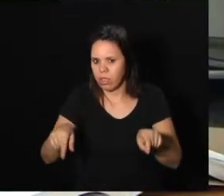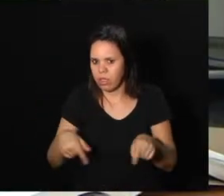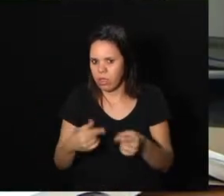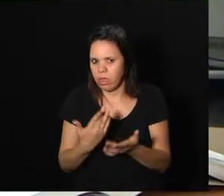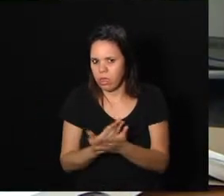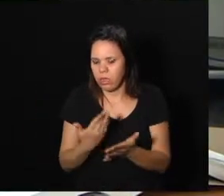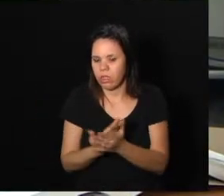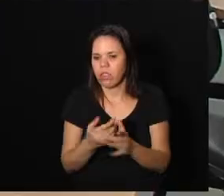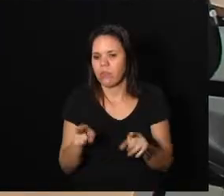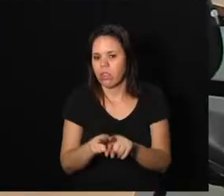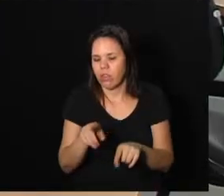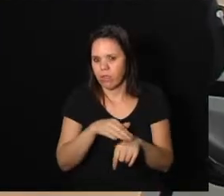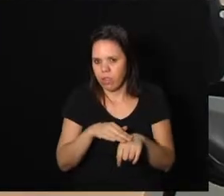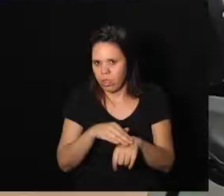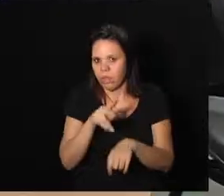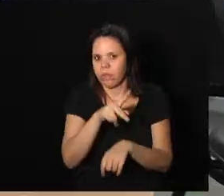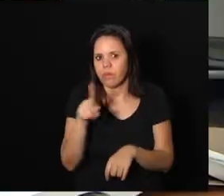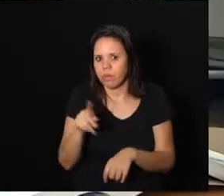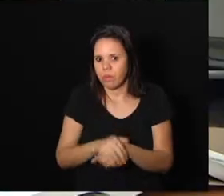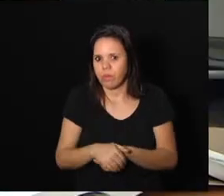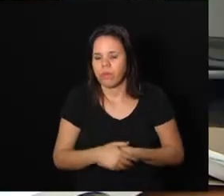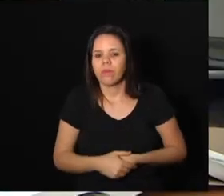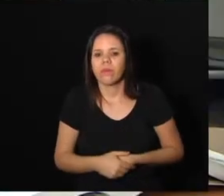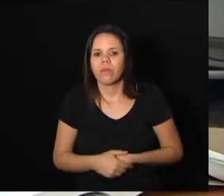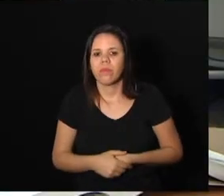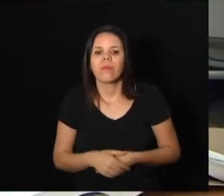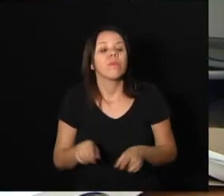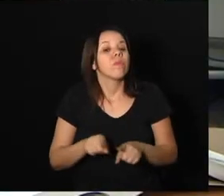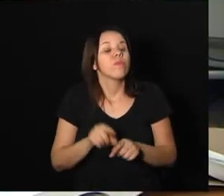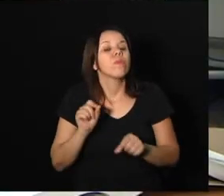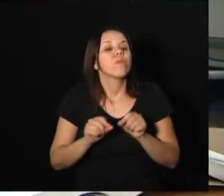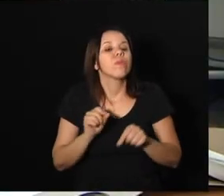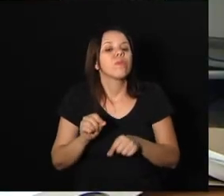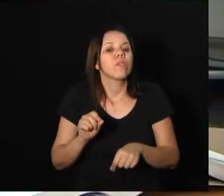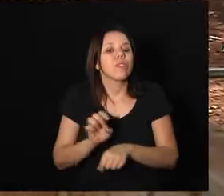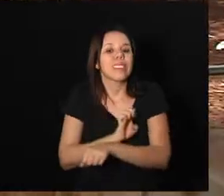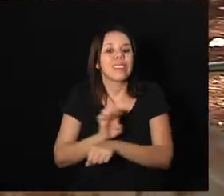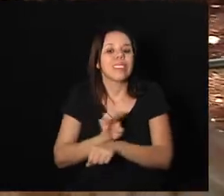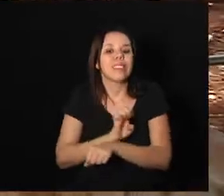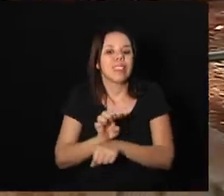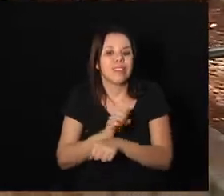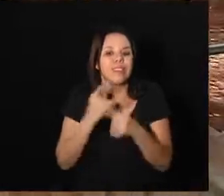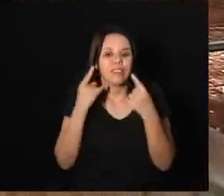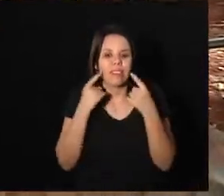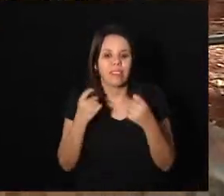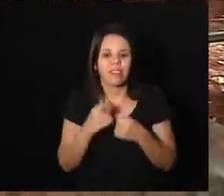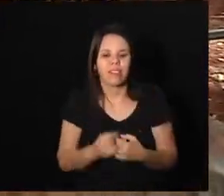aula, conversar com outros professores. Estudantes. Aí o estágio também é interessante, né? O estágio é.